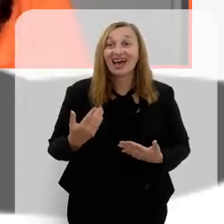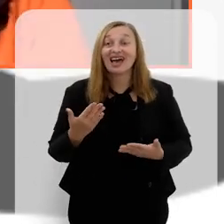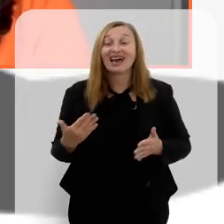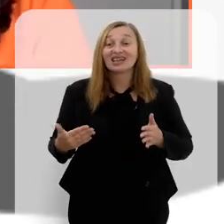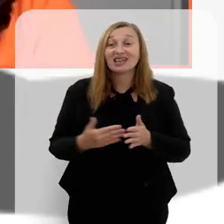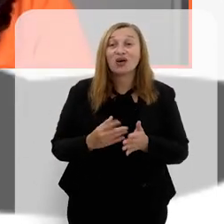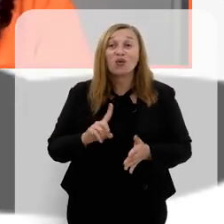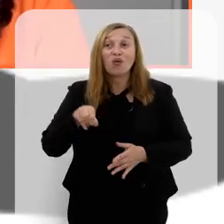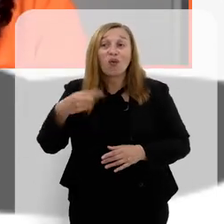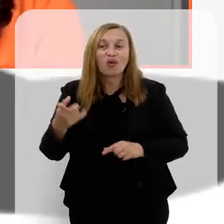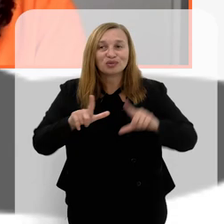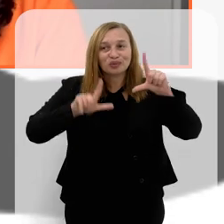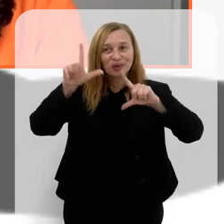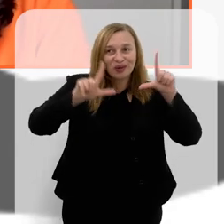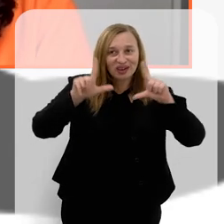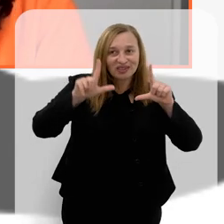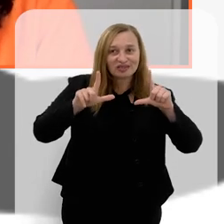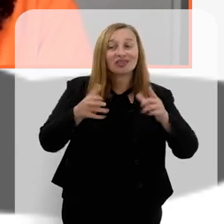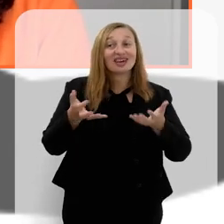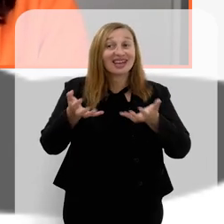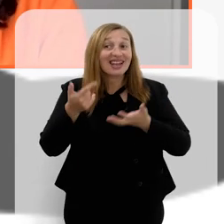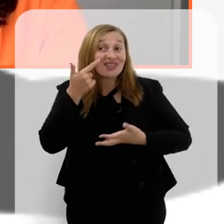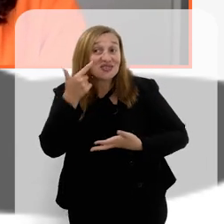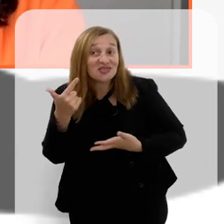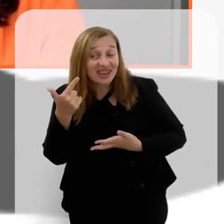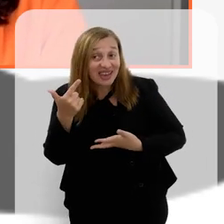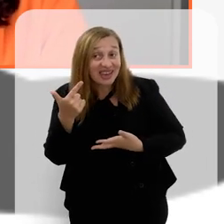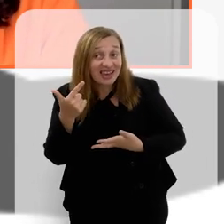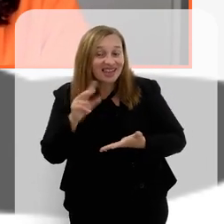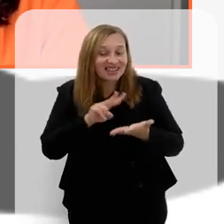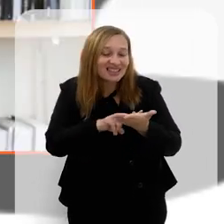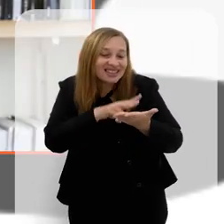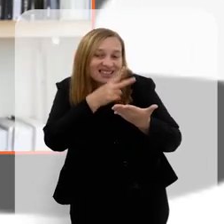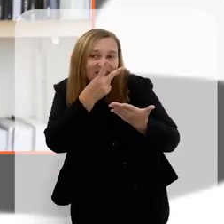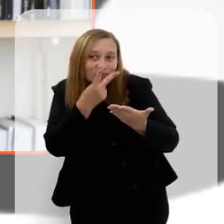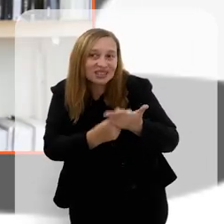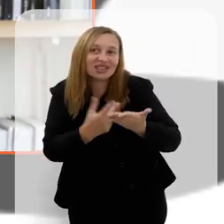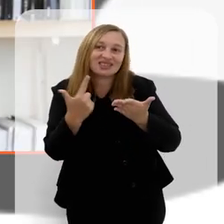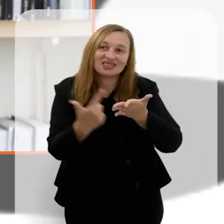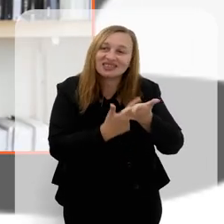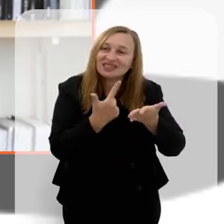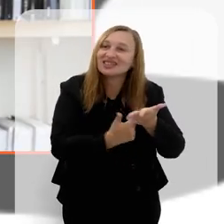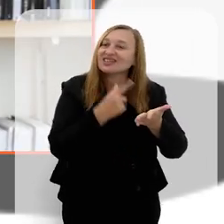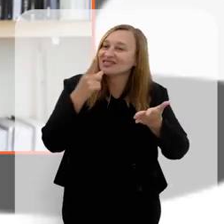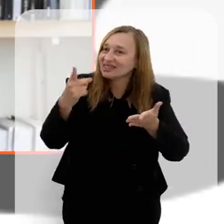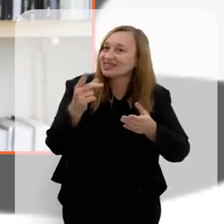presença e até Obrigada, o Paulo. próximo programa, viu? Porque a gente vai querer ver essa